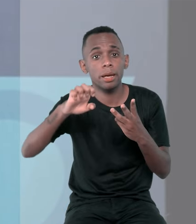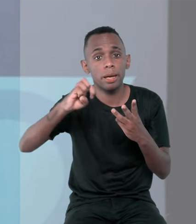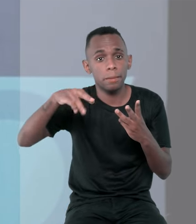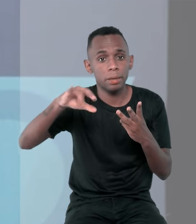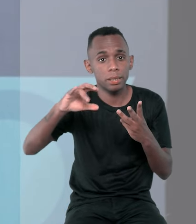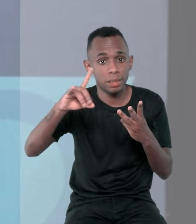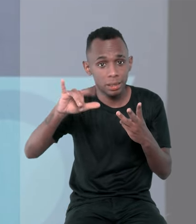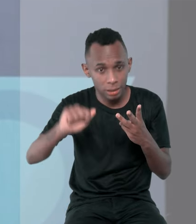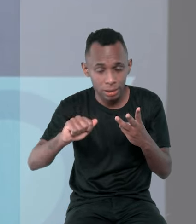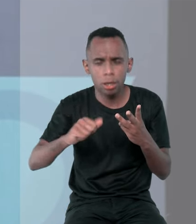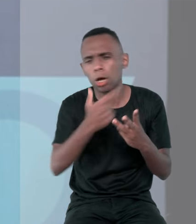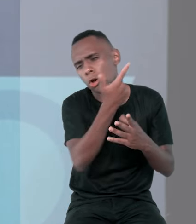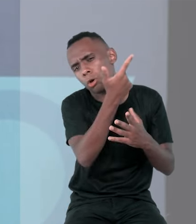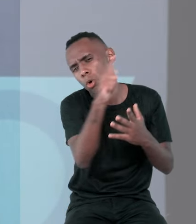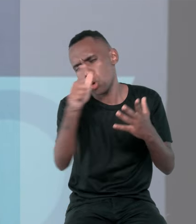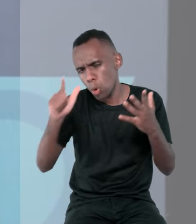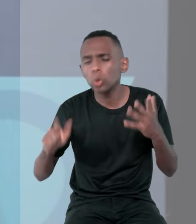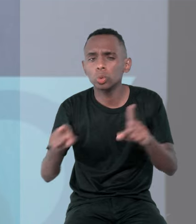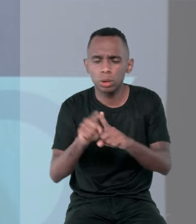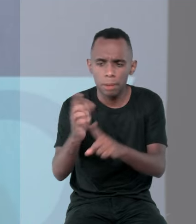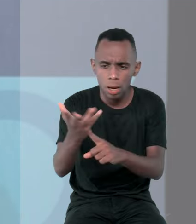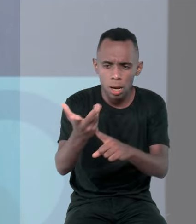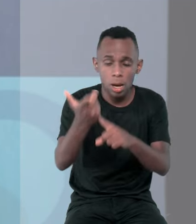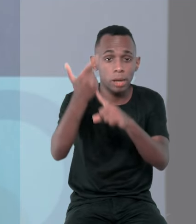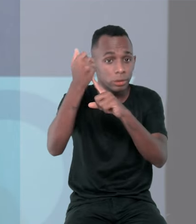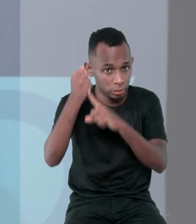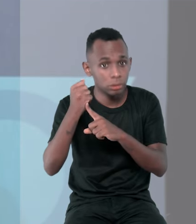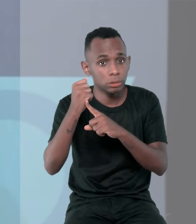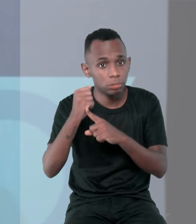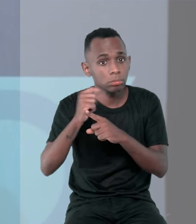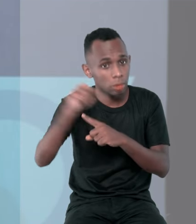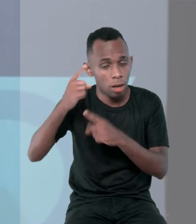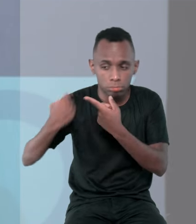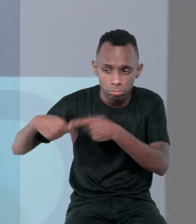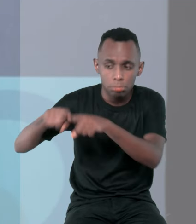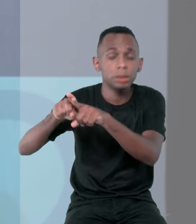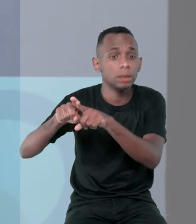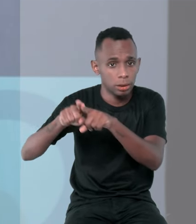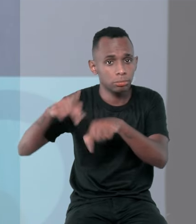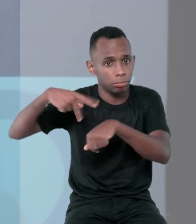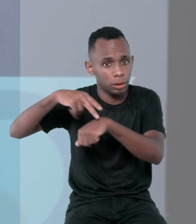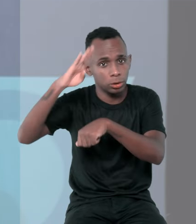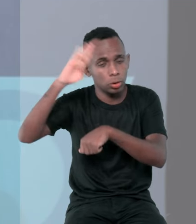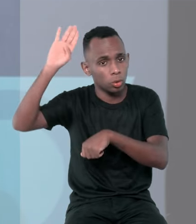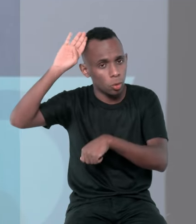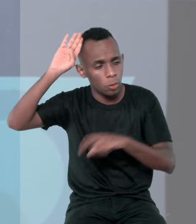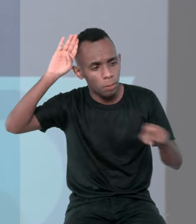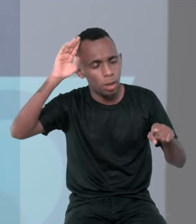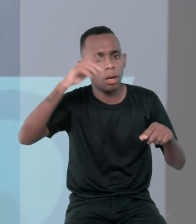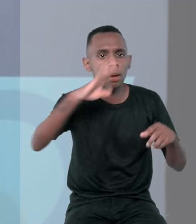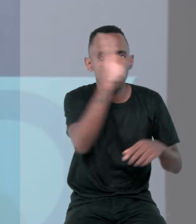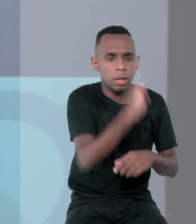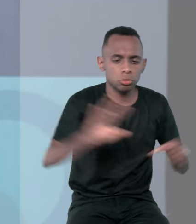Emicida, e outros artistas, né, que estavam nessa parceria que foi Cuba e